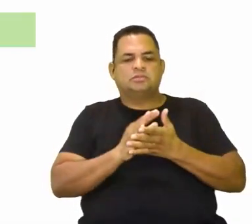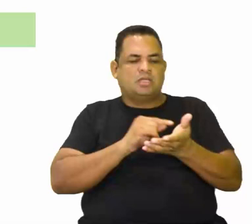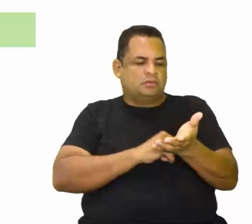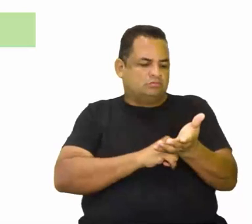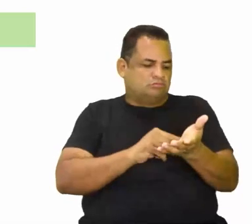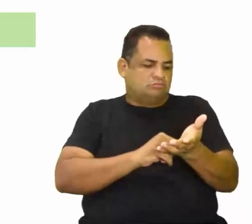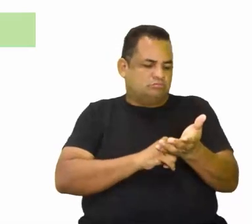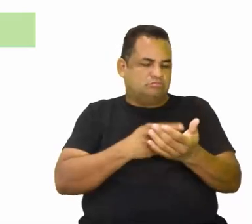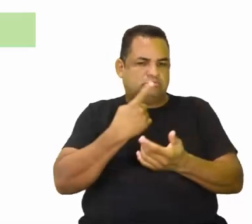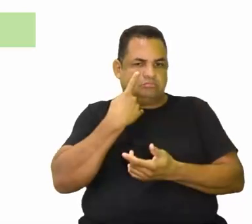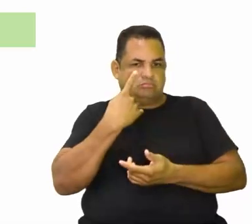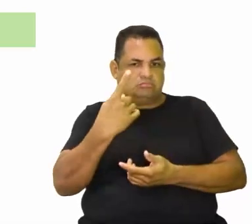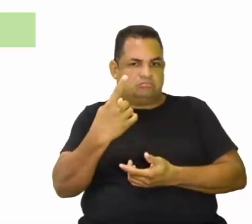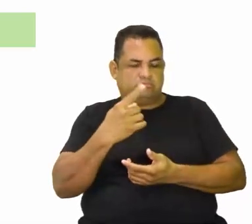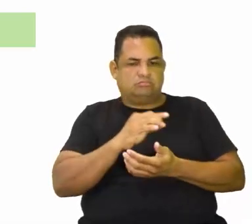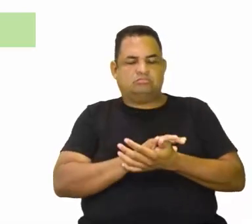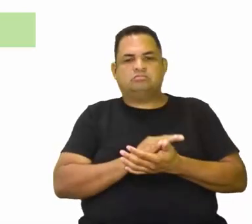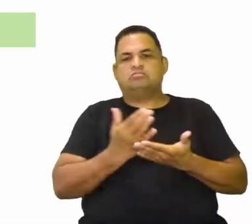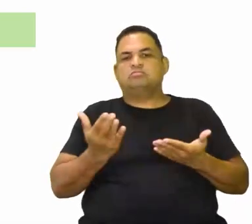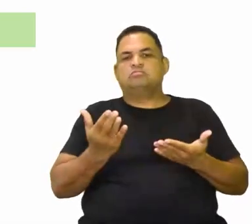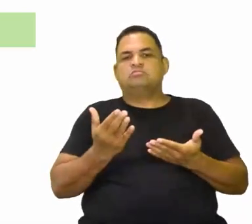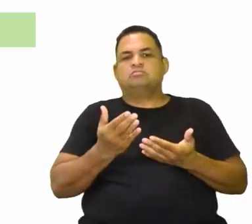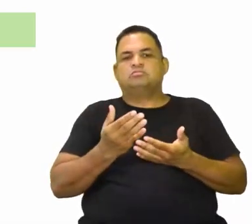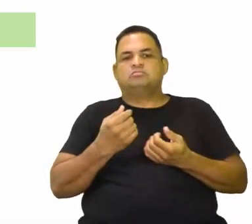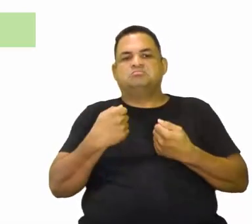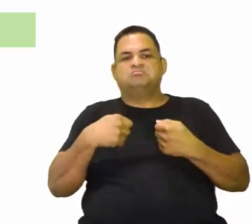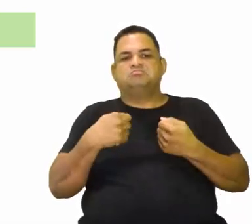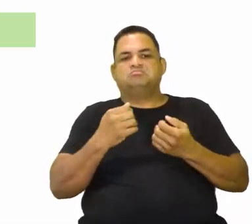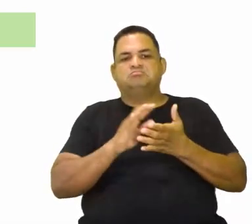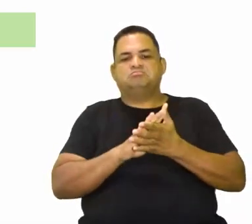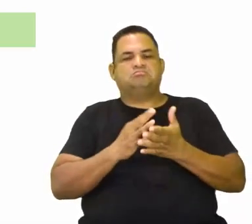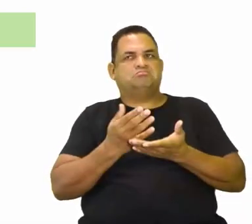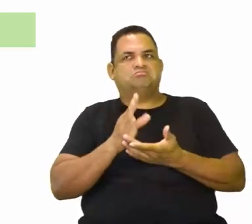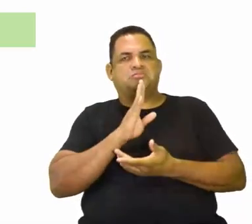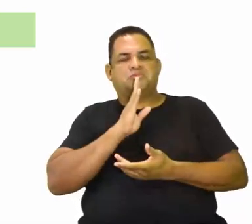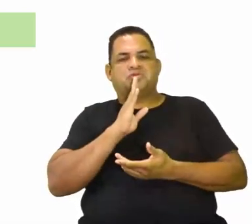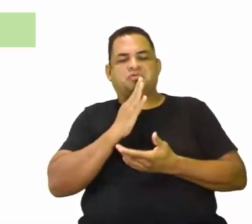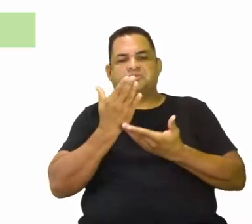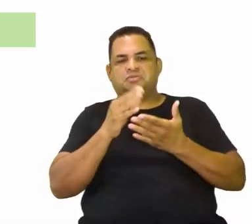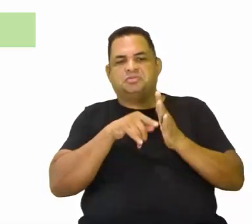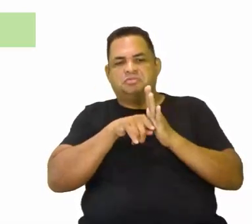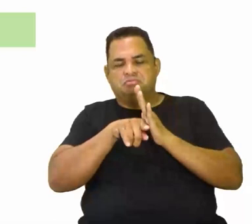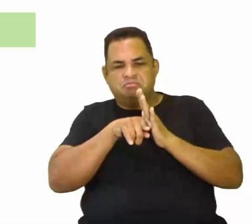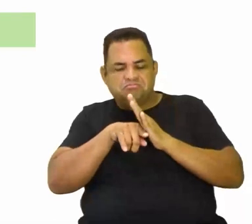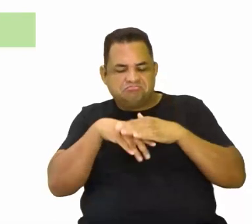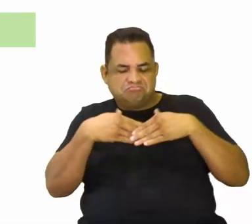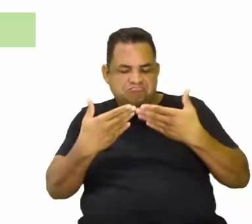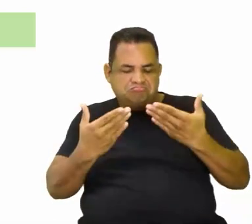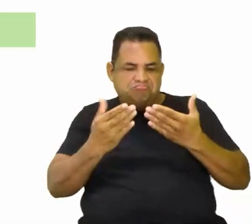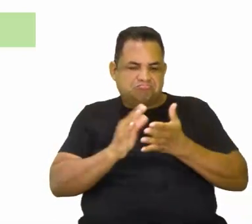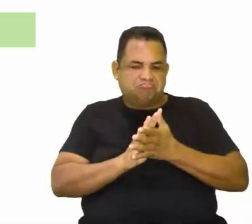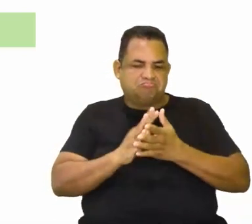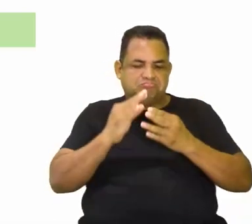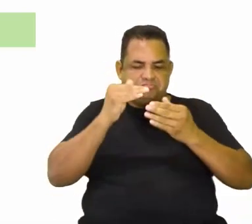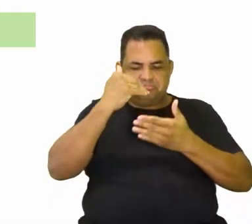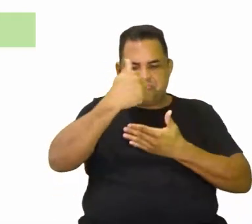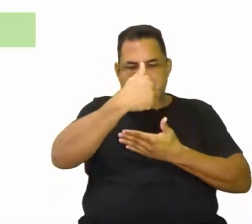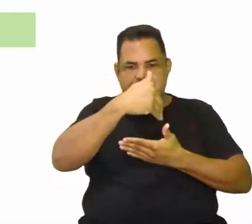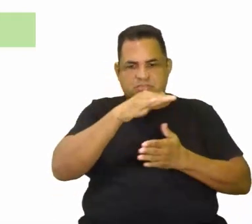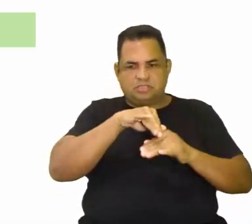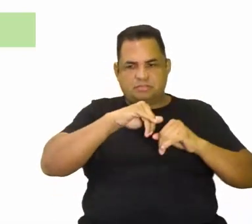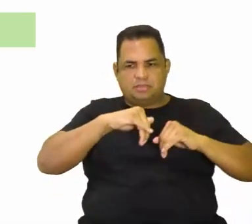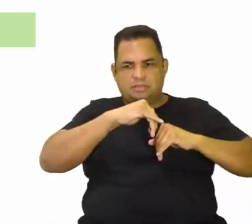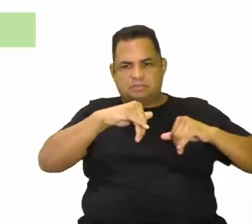sangue, eu mostrei na técnica de separação, você não precisa conhecer os componentes, então análise quer dizer, você vai decompor aquela